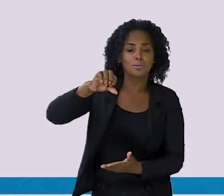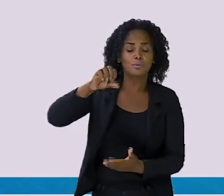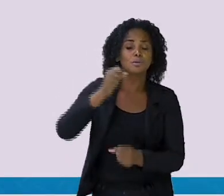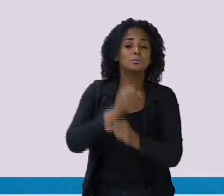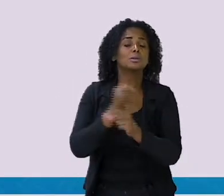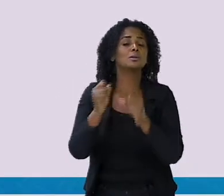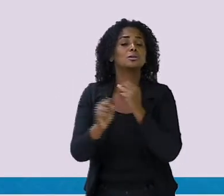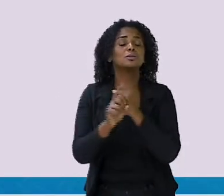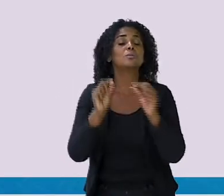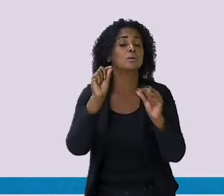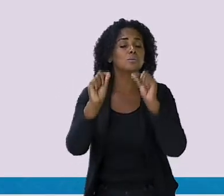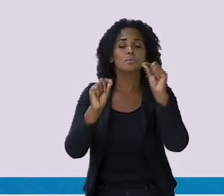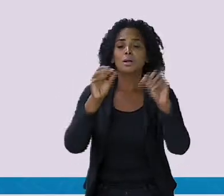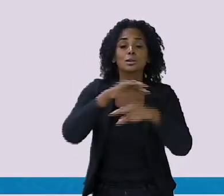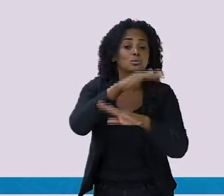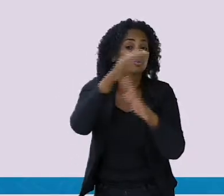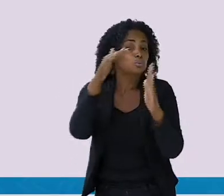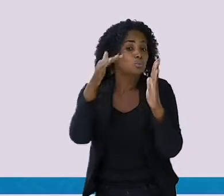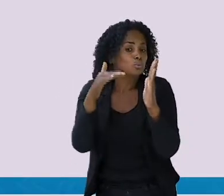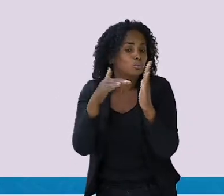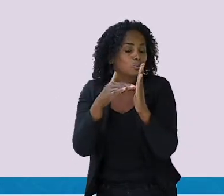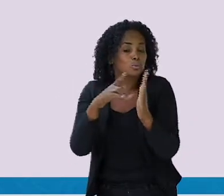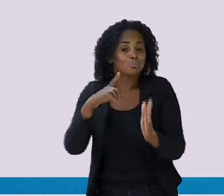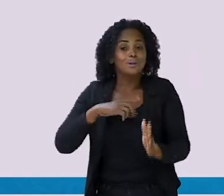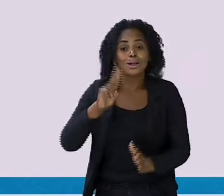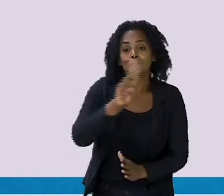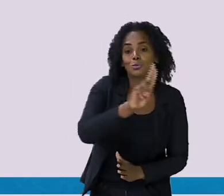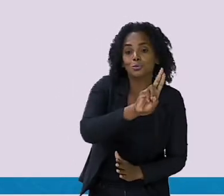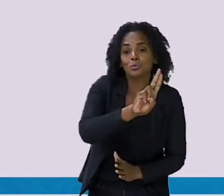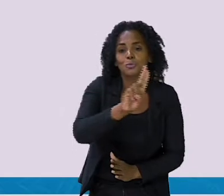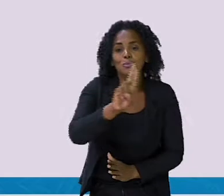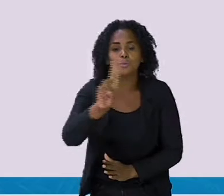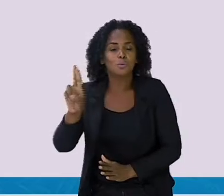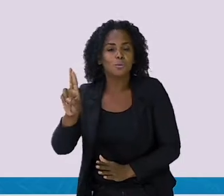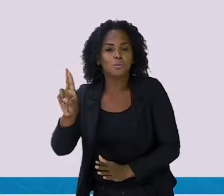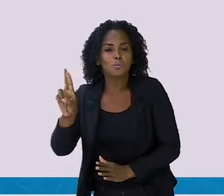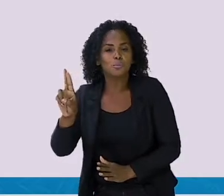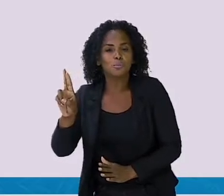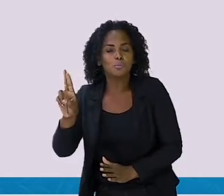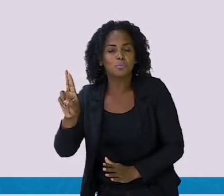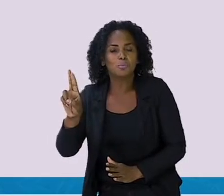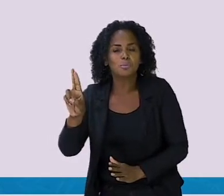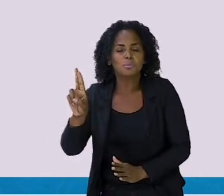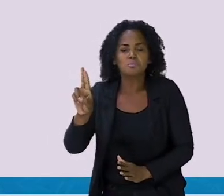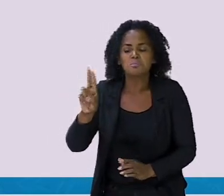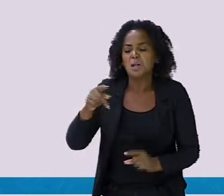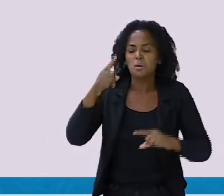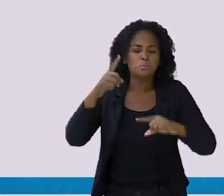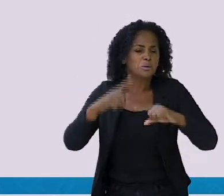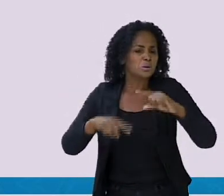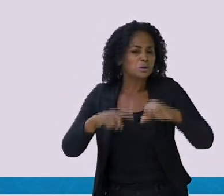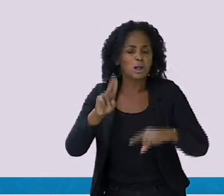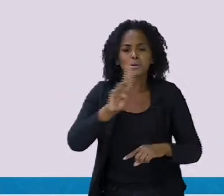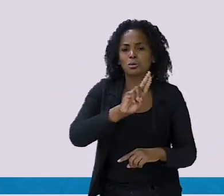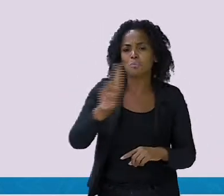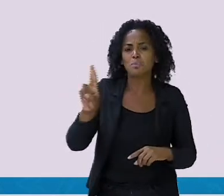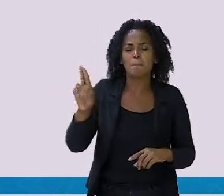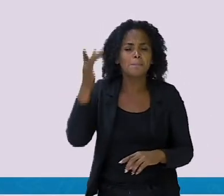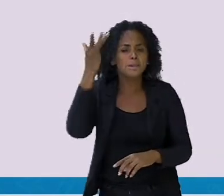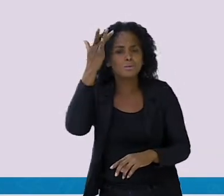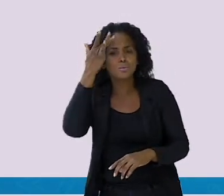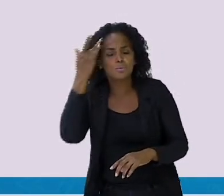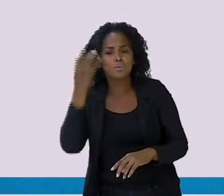é tudo aquilo que dá nome. Nome aos seres, a objetos. Agora, se